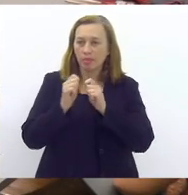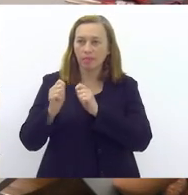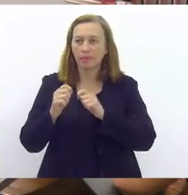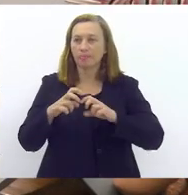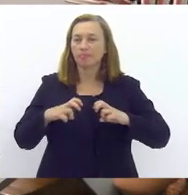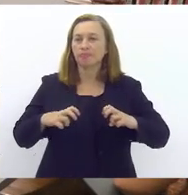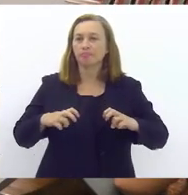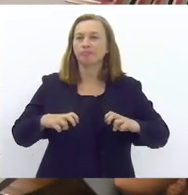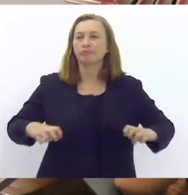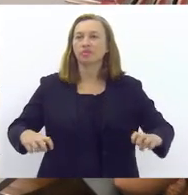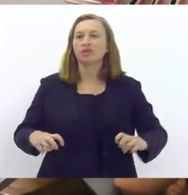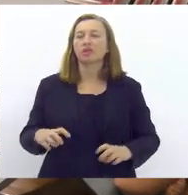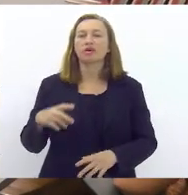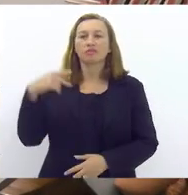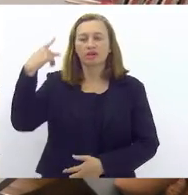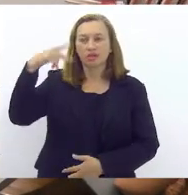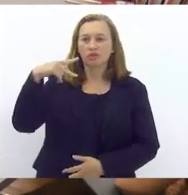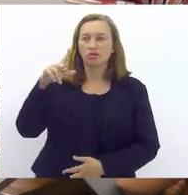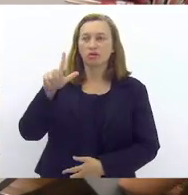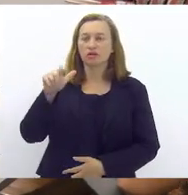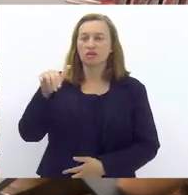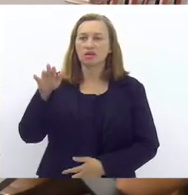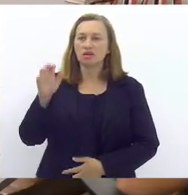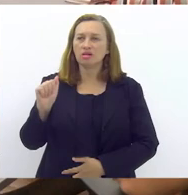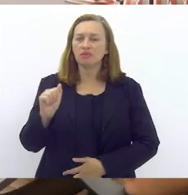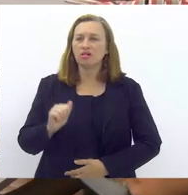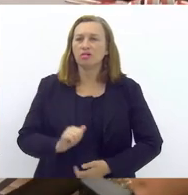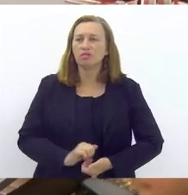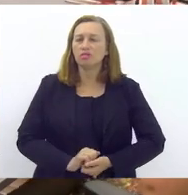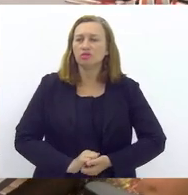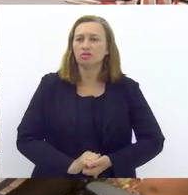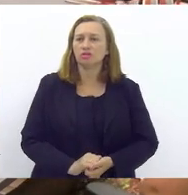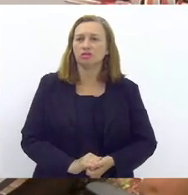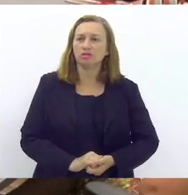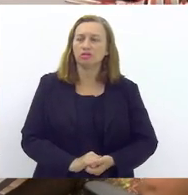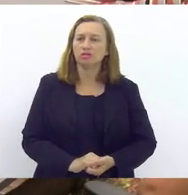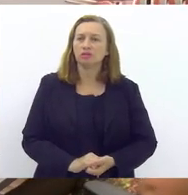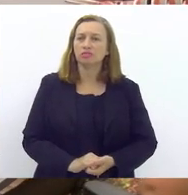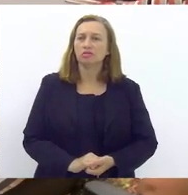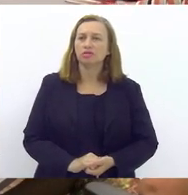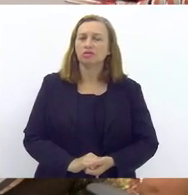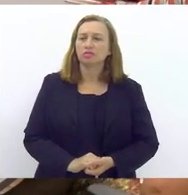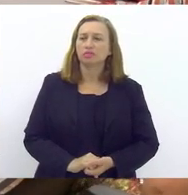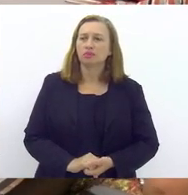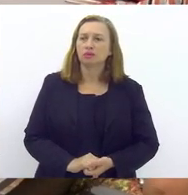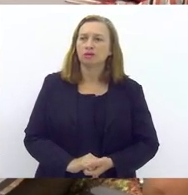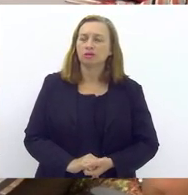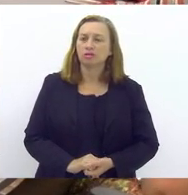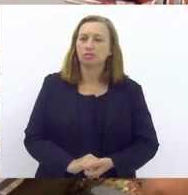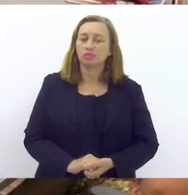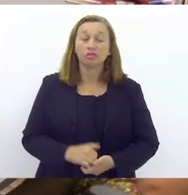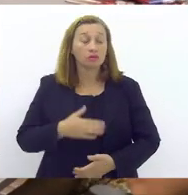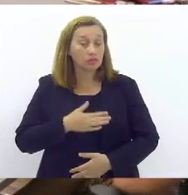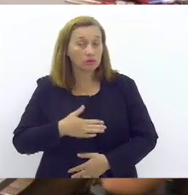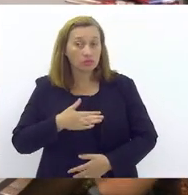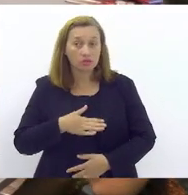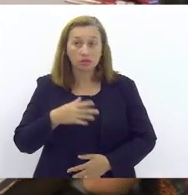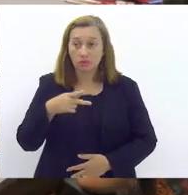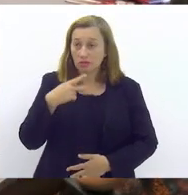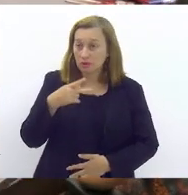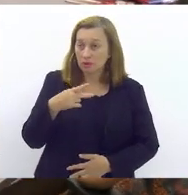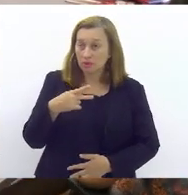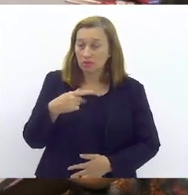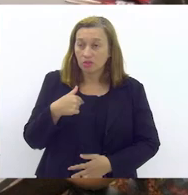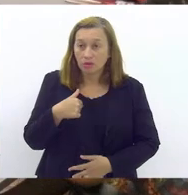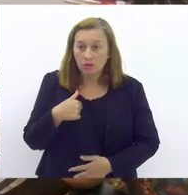vereadora Luciana Novaes. Eu gostaria de dizer que nós